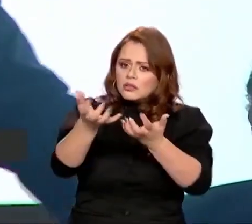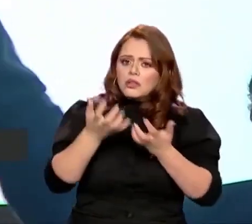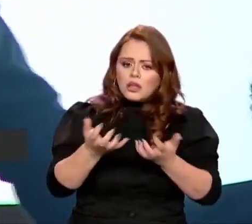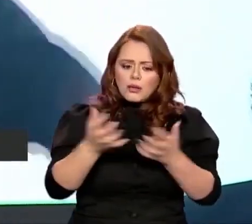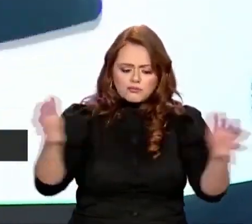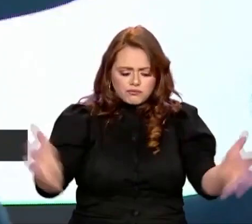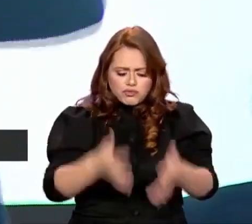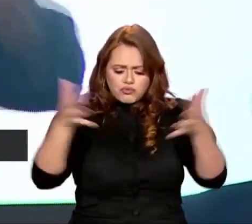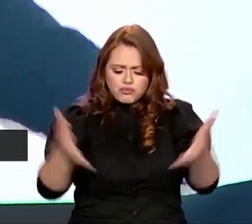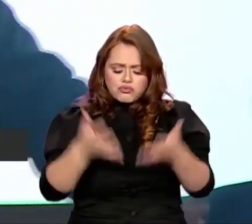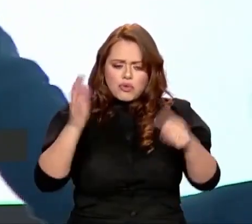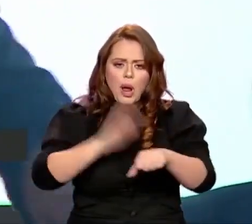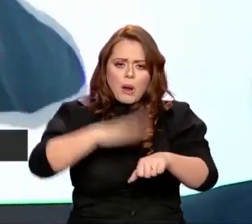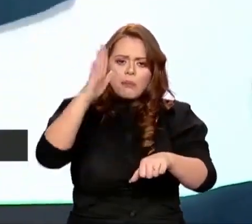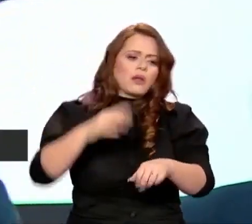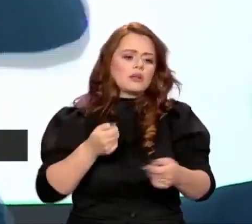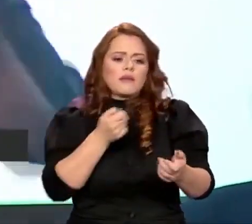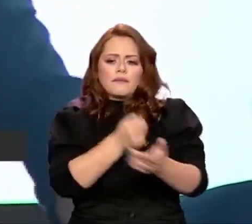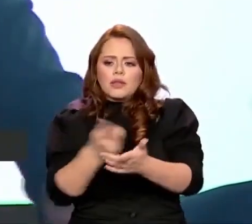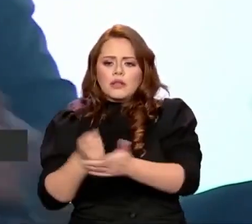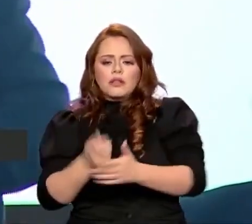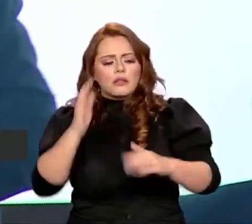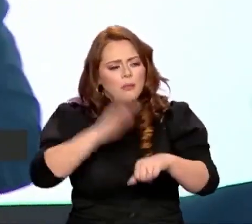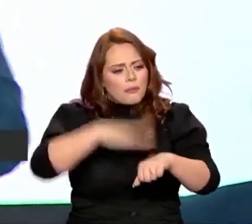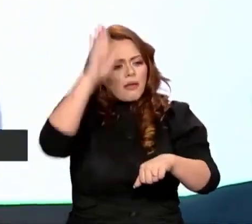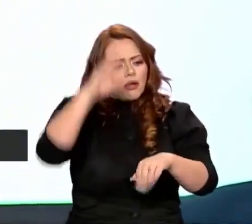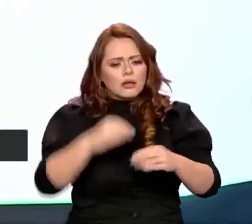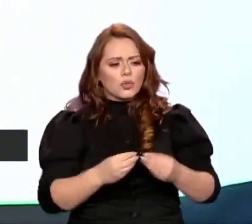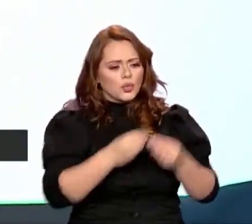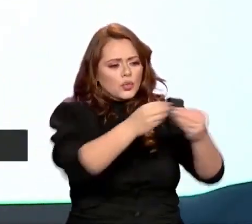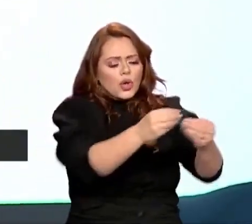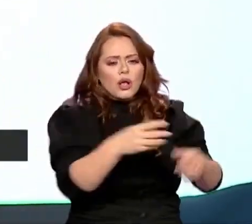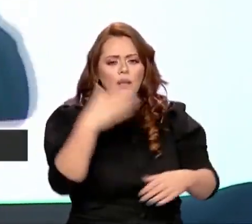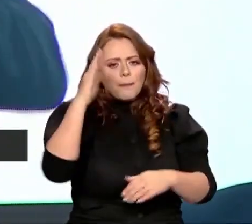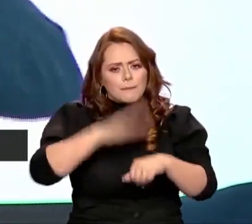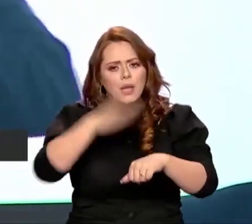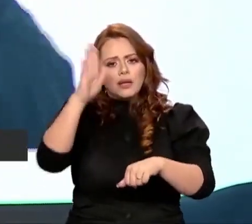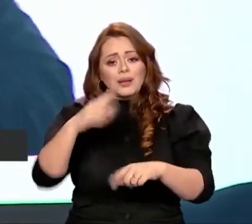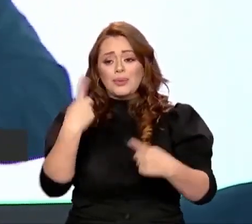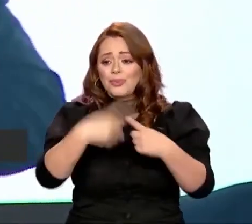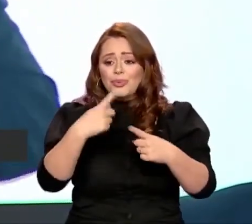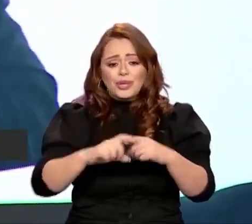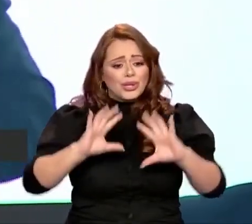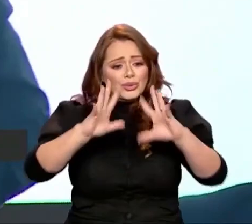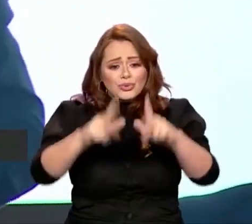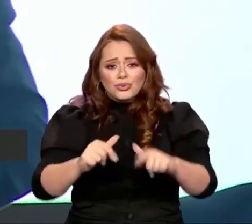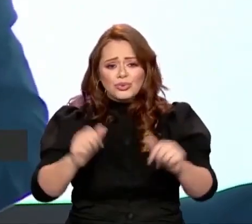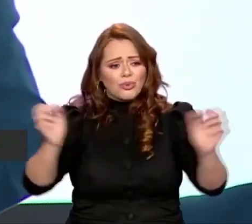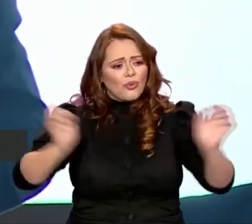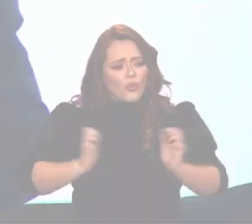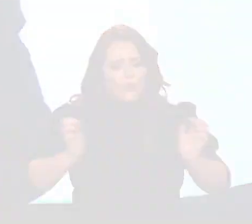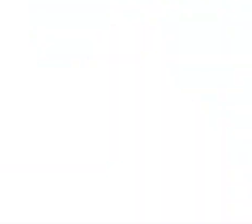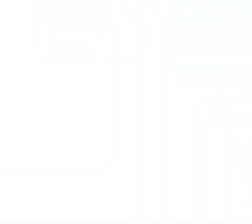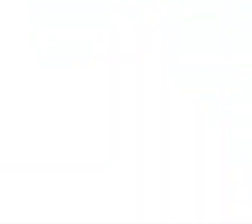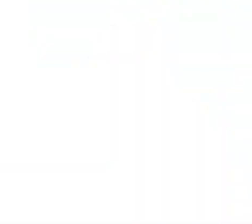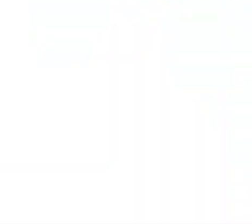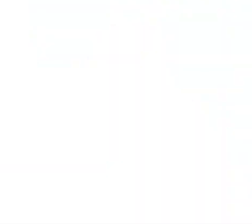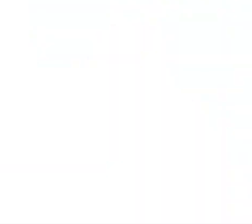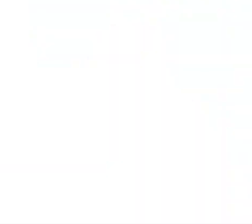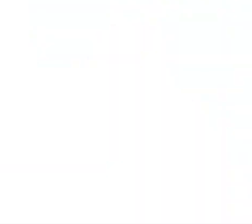produza muito mais, que a gente venda muito mais, que a gente exporta muito mais, porque tudo isso é riqueza para esse país.